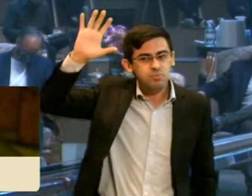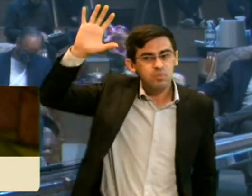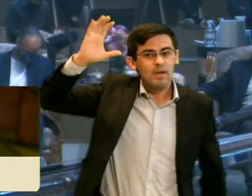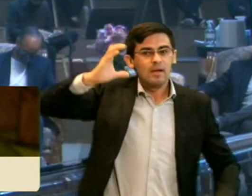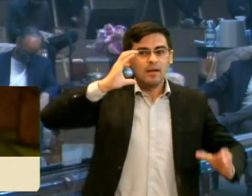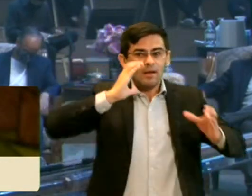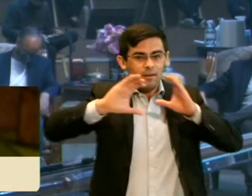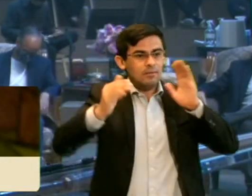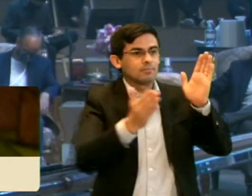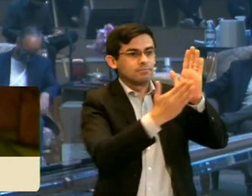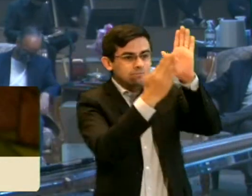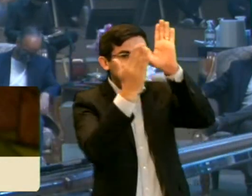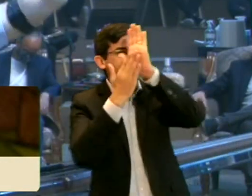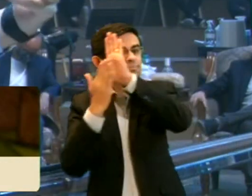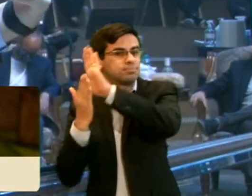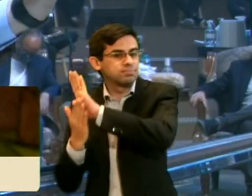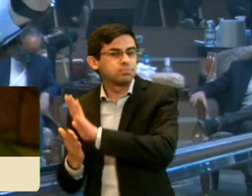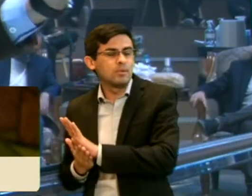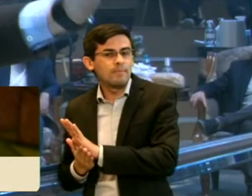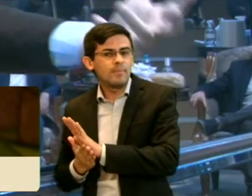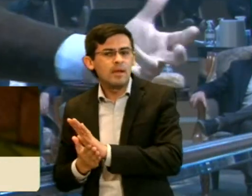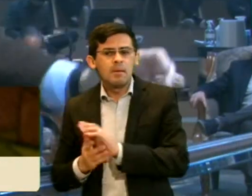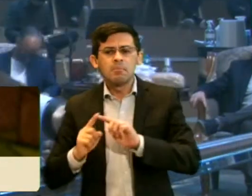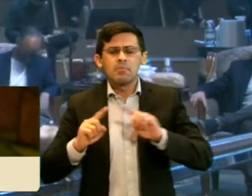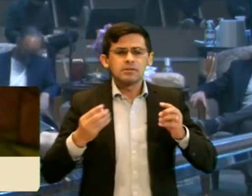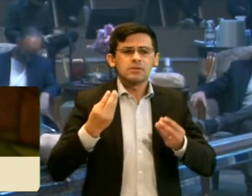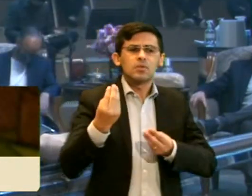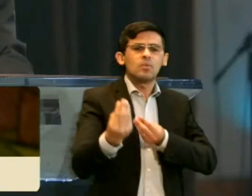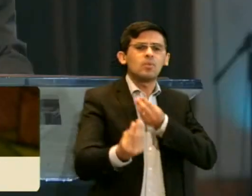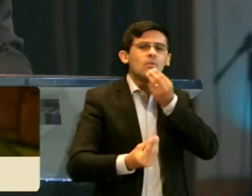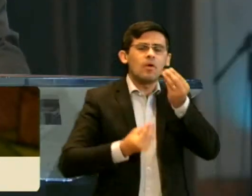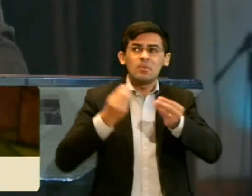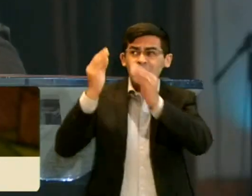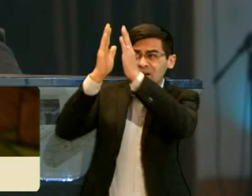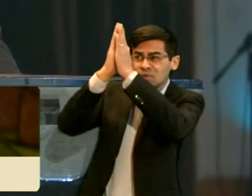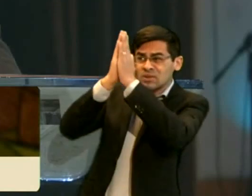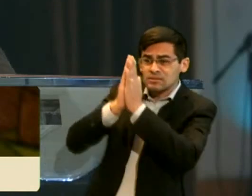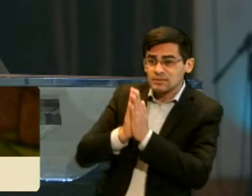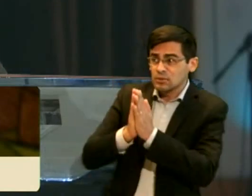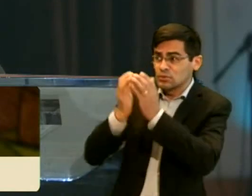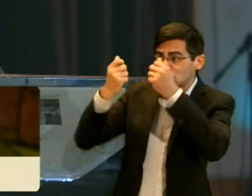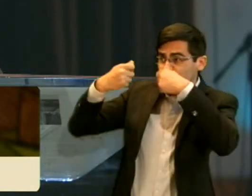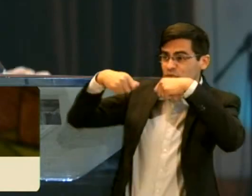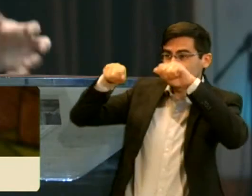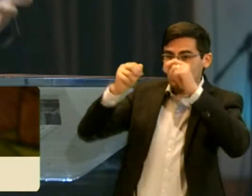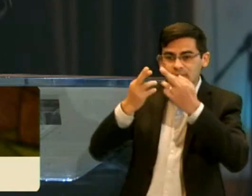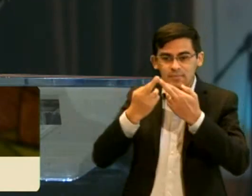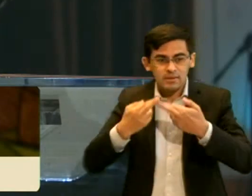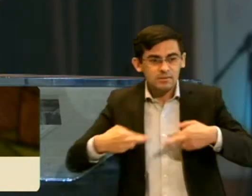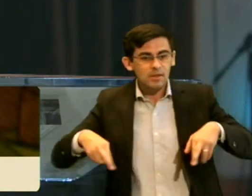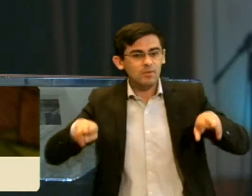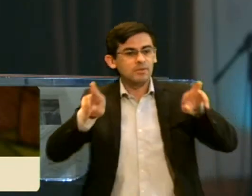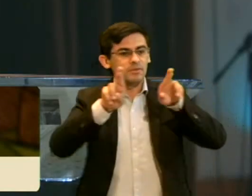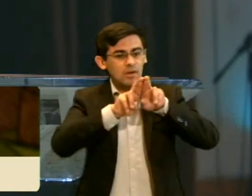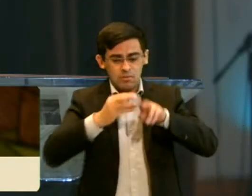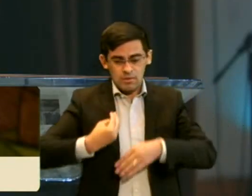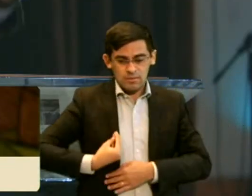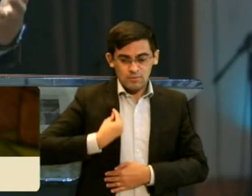cantar essa canção? Como é que a adoração nos renova? Como é que